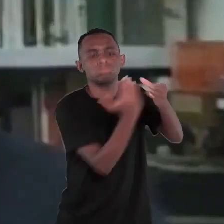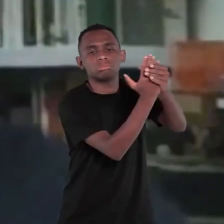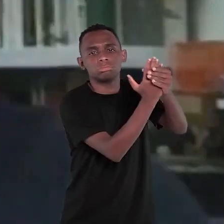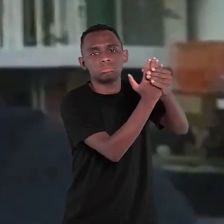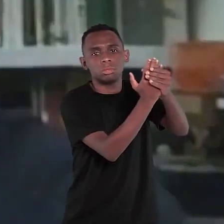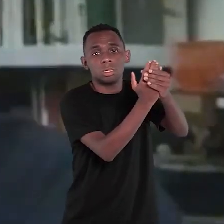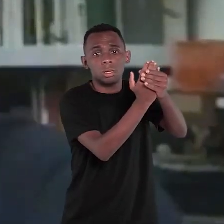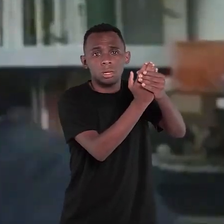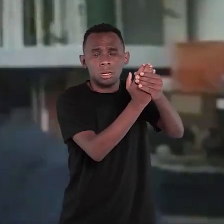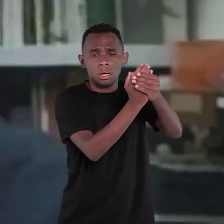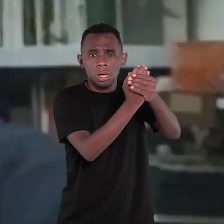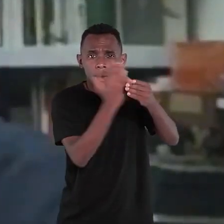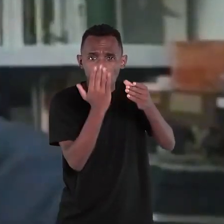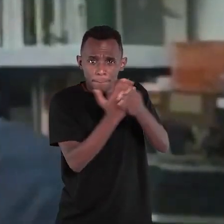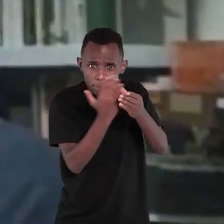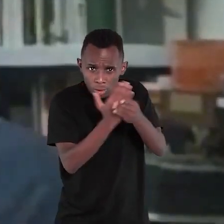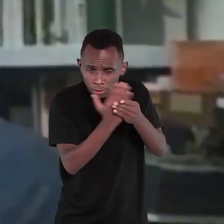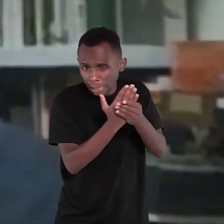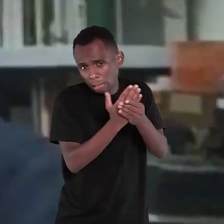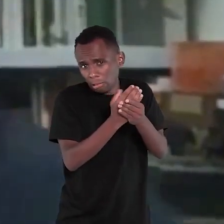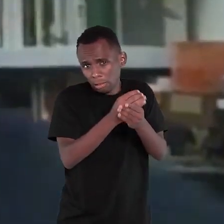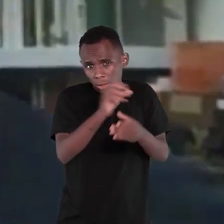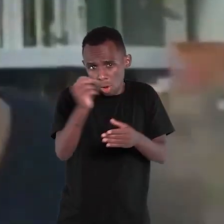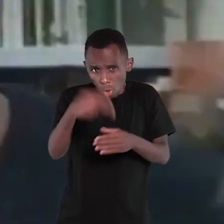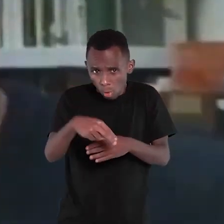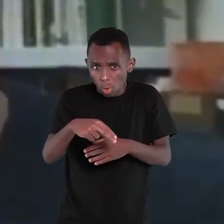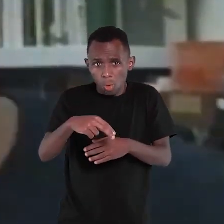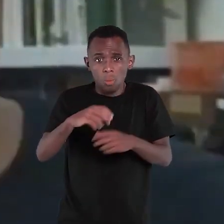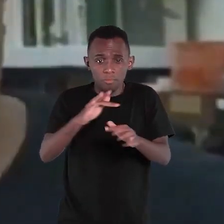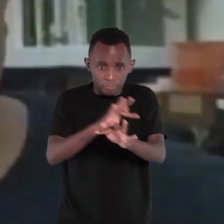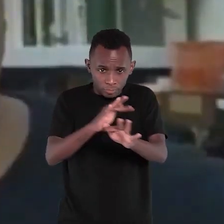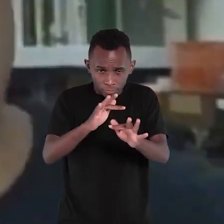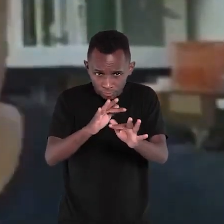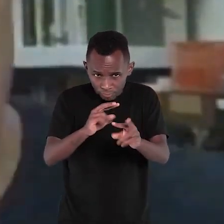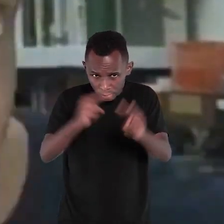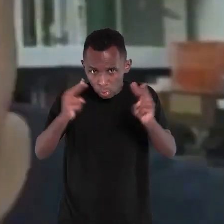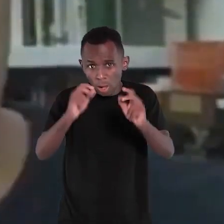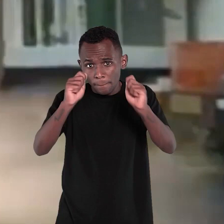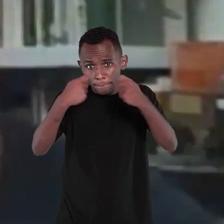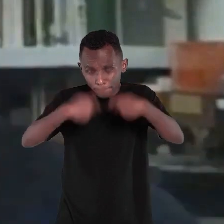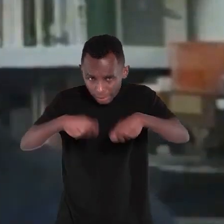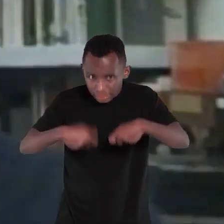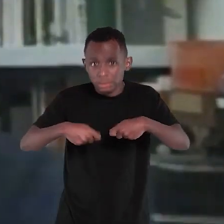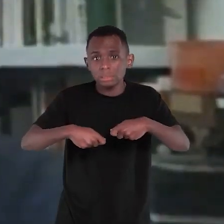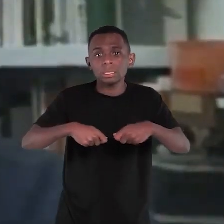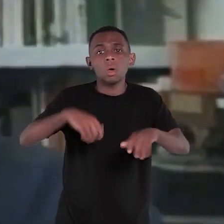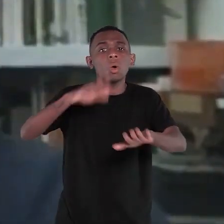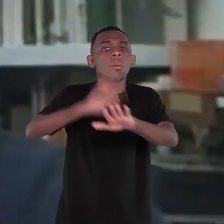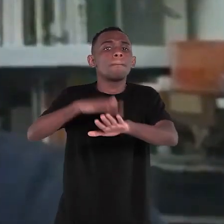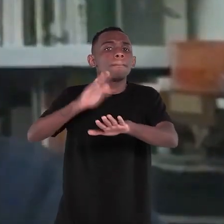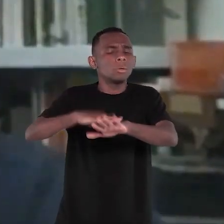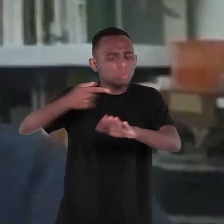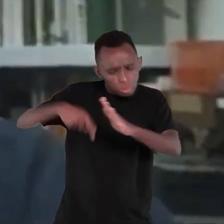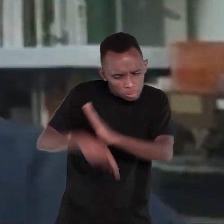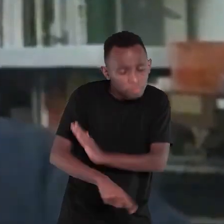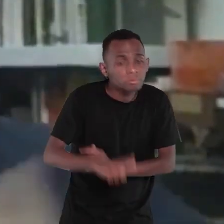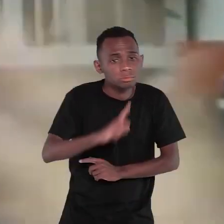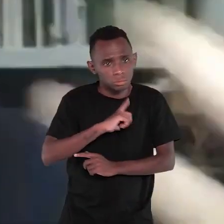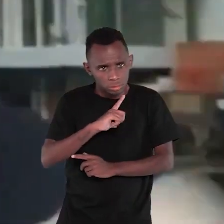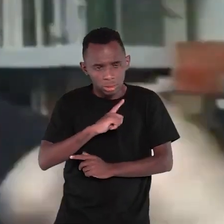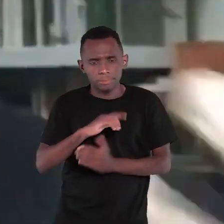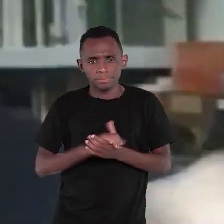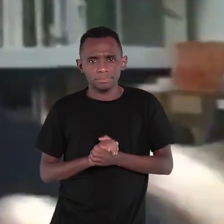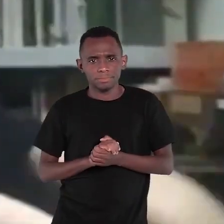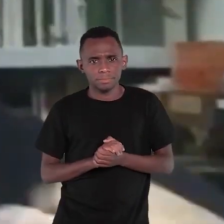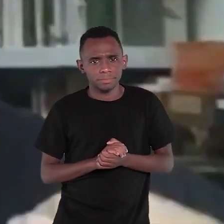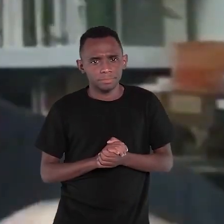pode ser simplesmente uma estante virtual, ela tem que ser, né, tem ação de biblioteca aí, né? Como é que você